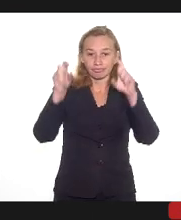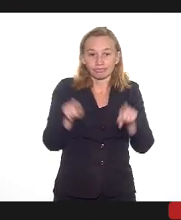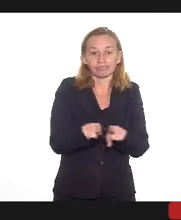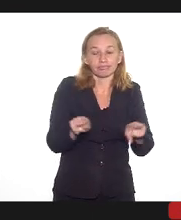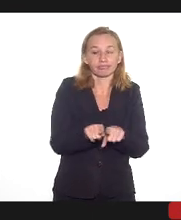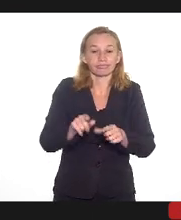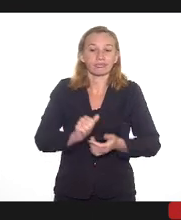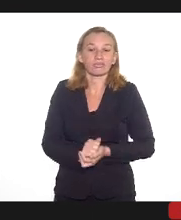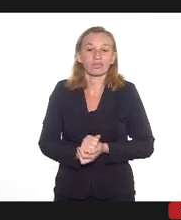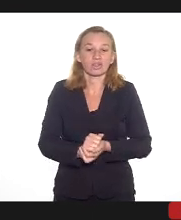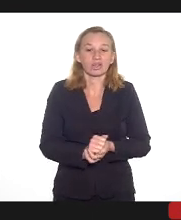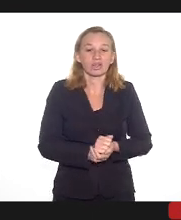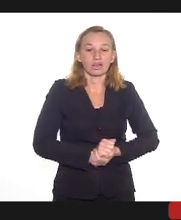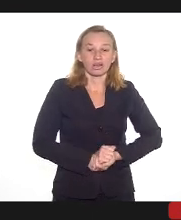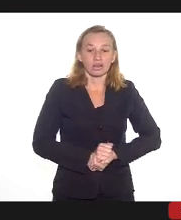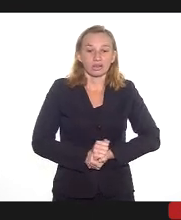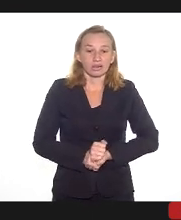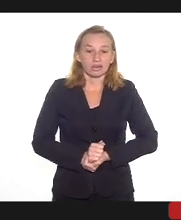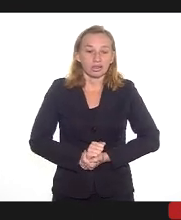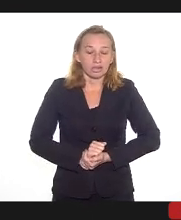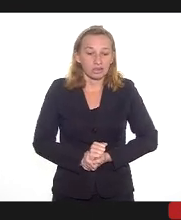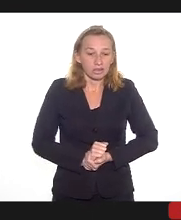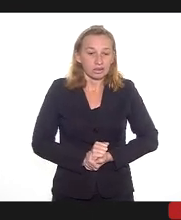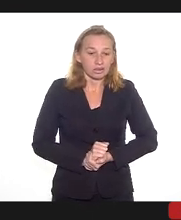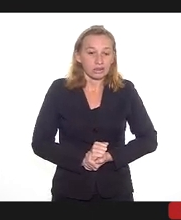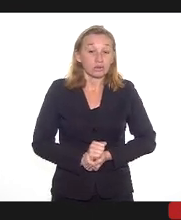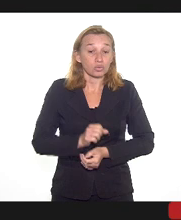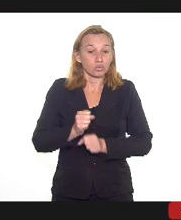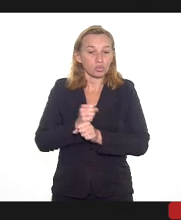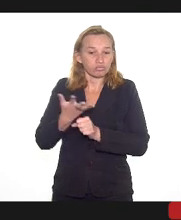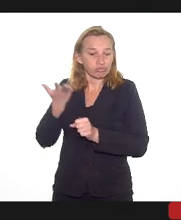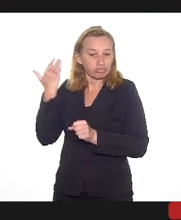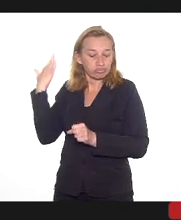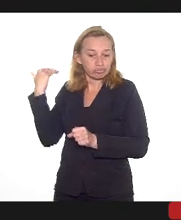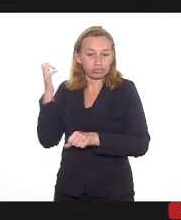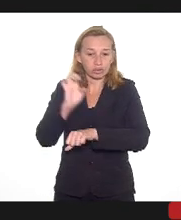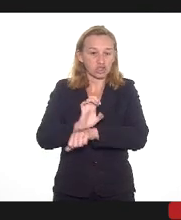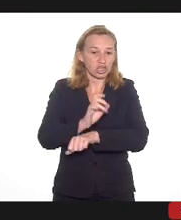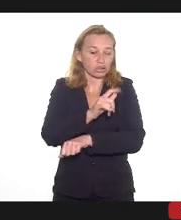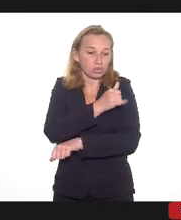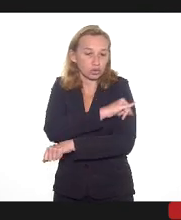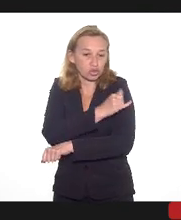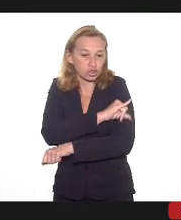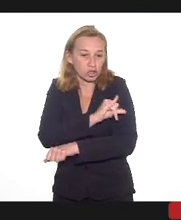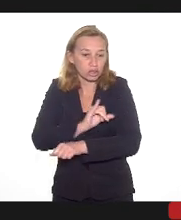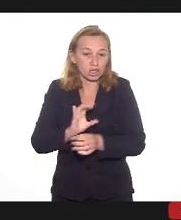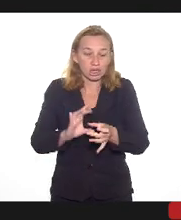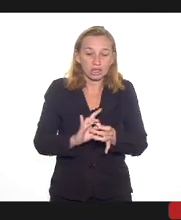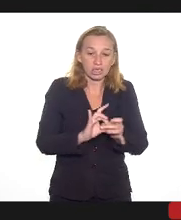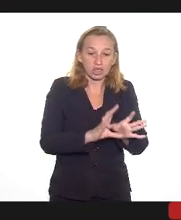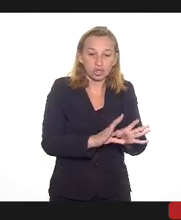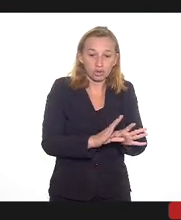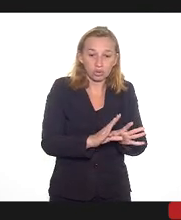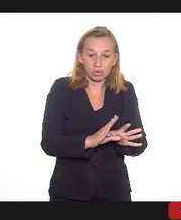a gente entra na lógica crucial, na questão crucial. Ano passado, o Estado do Rio de Janeiro ele deixou de